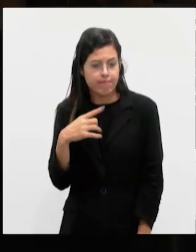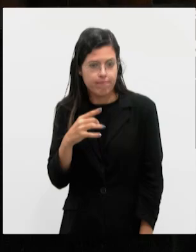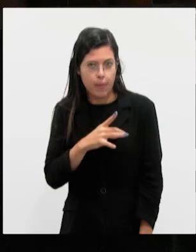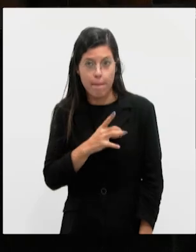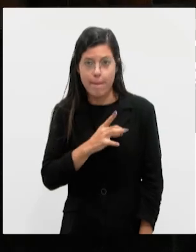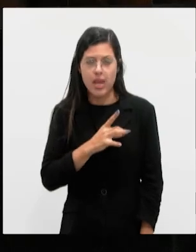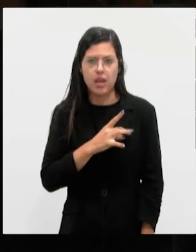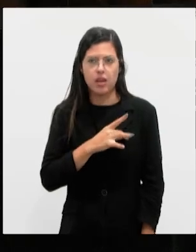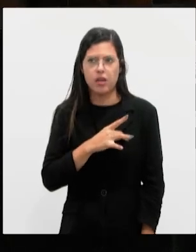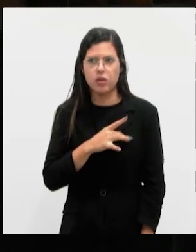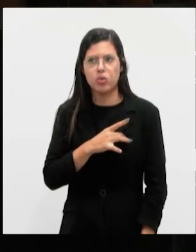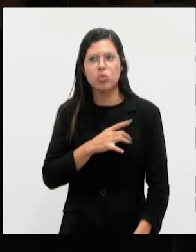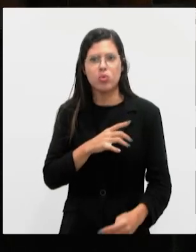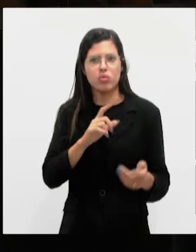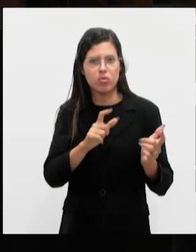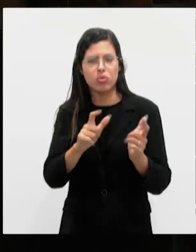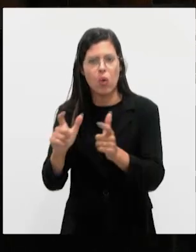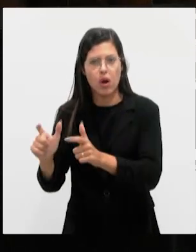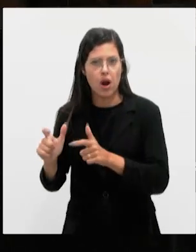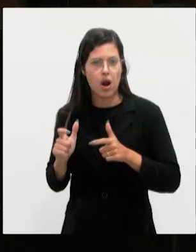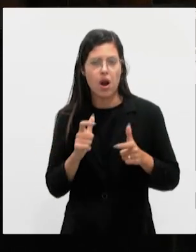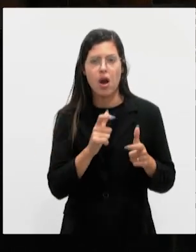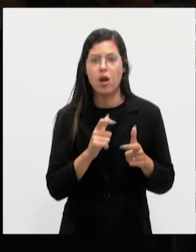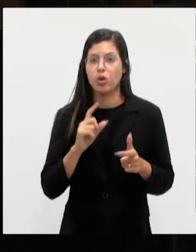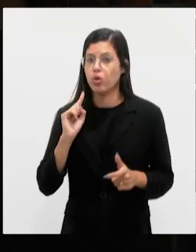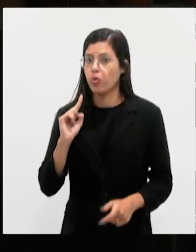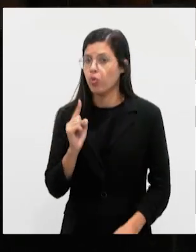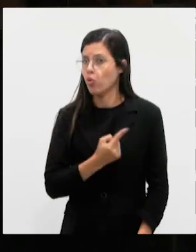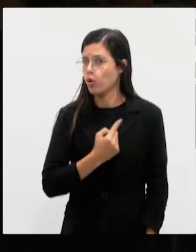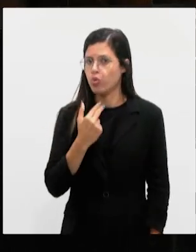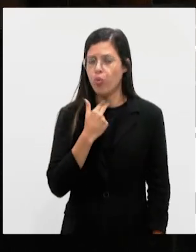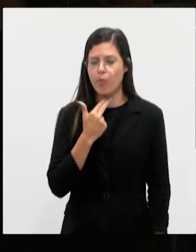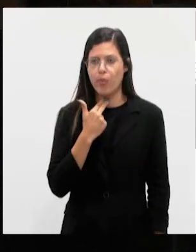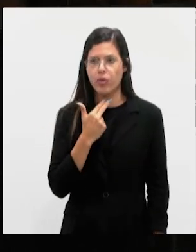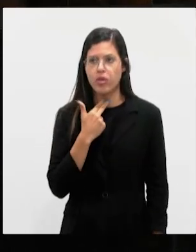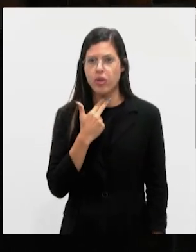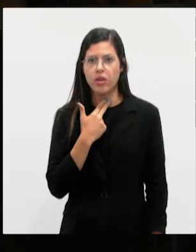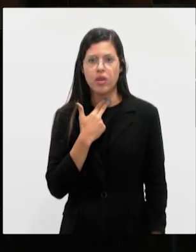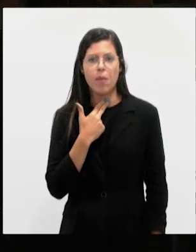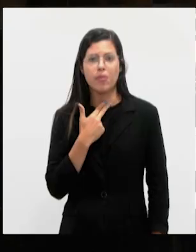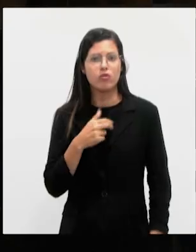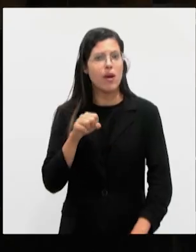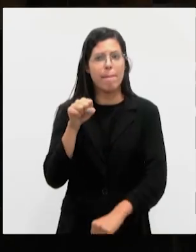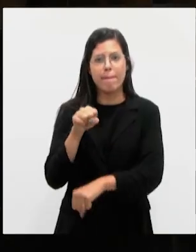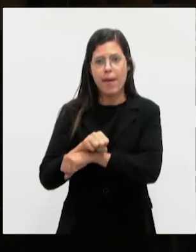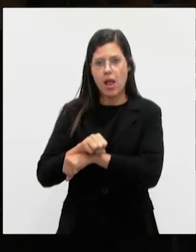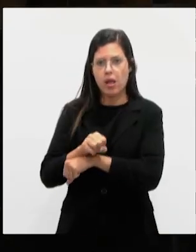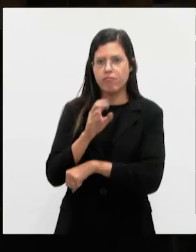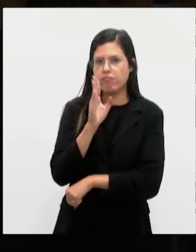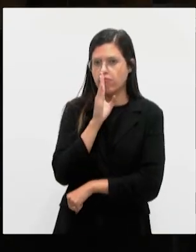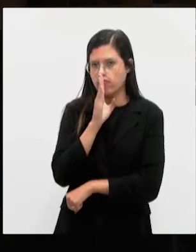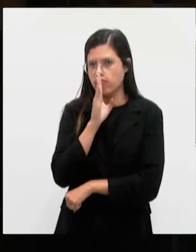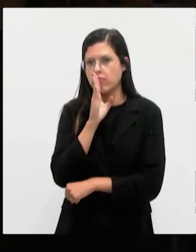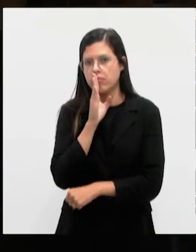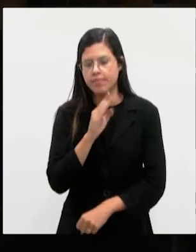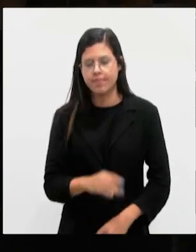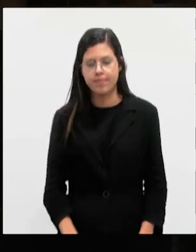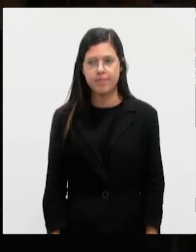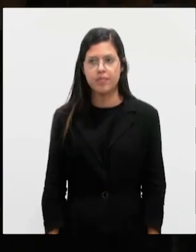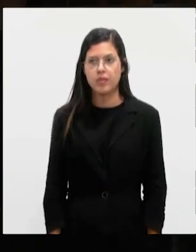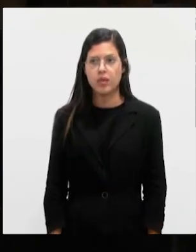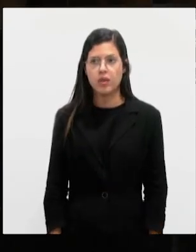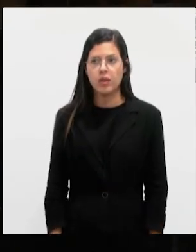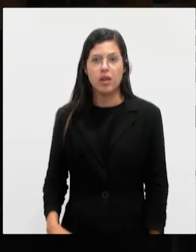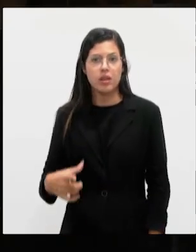dessa região. E não podemos e não irei cruzar os braços com relação a tudo isso.